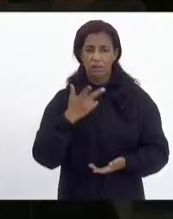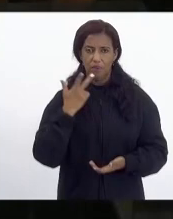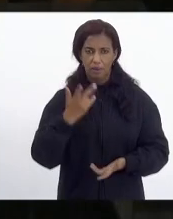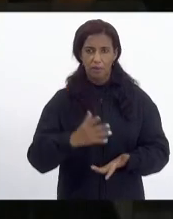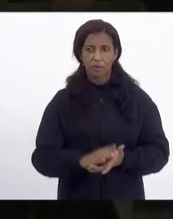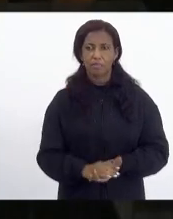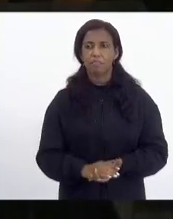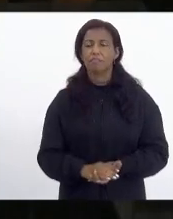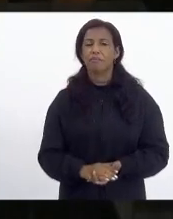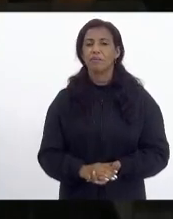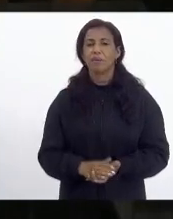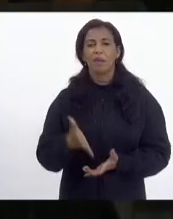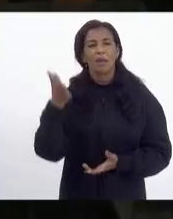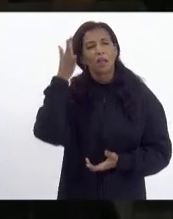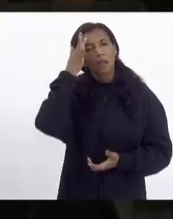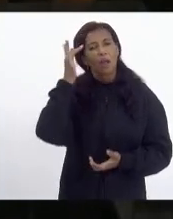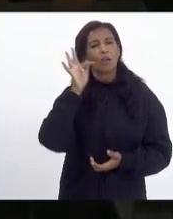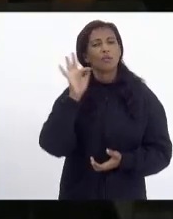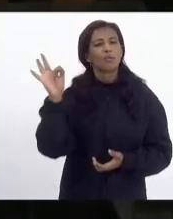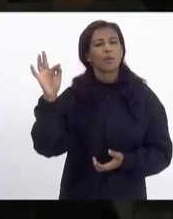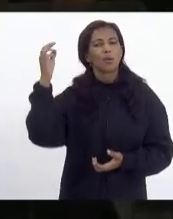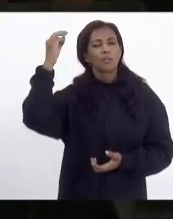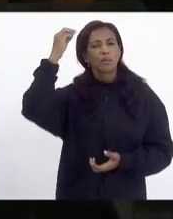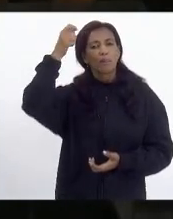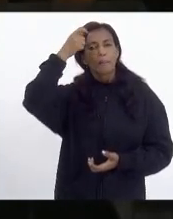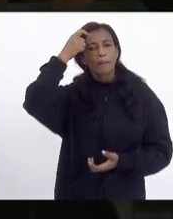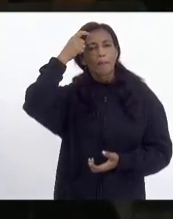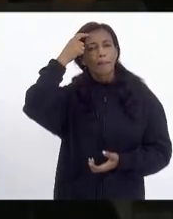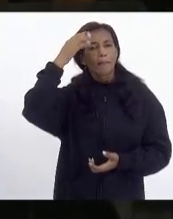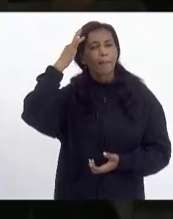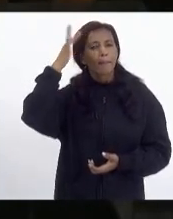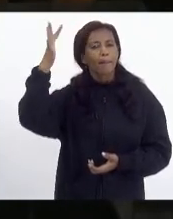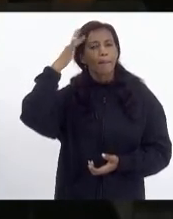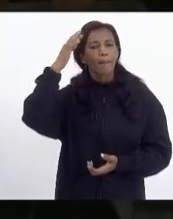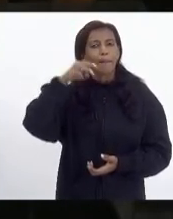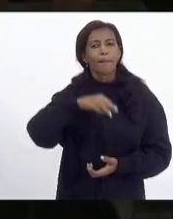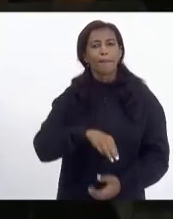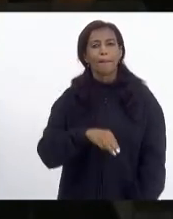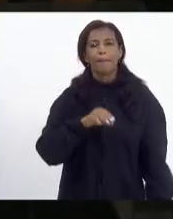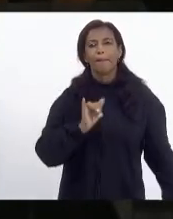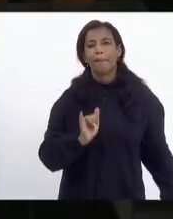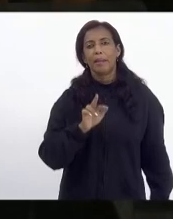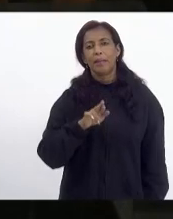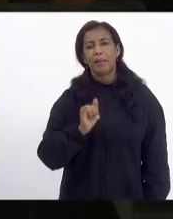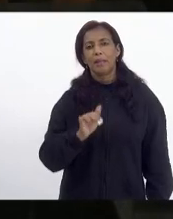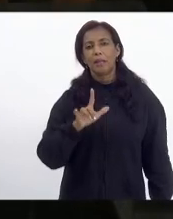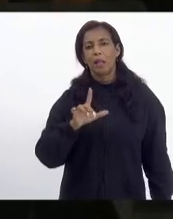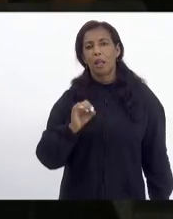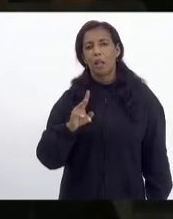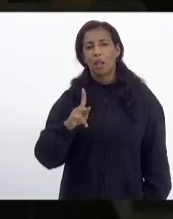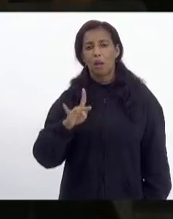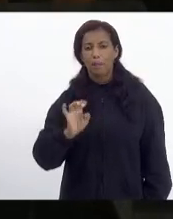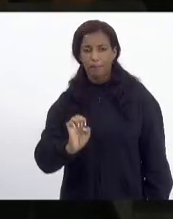um grande filósofo chamado Miri Lopes